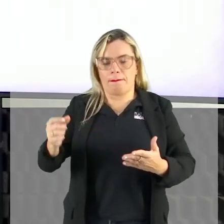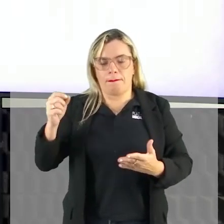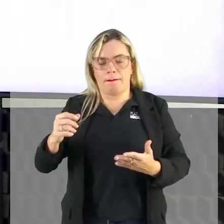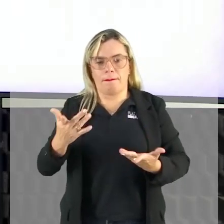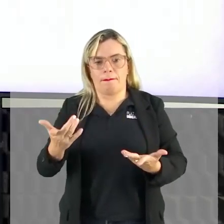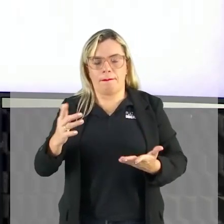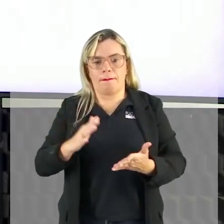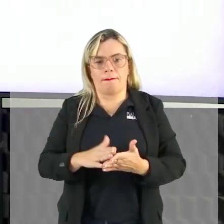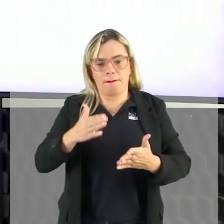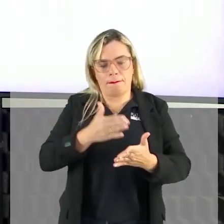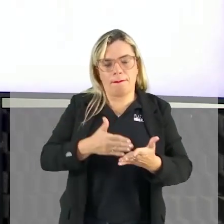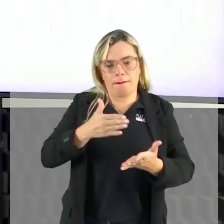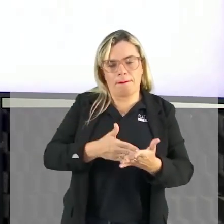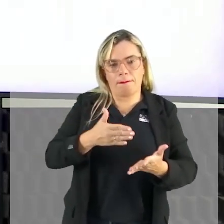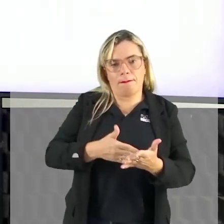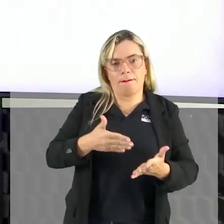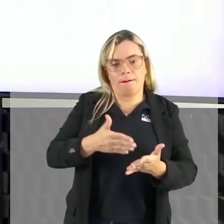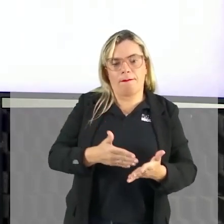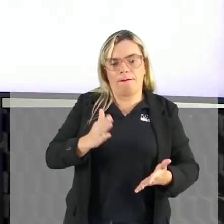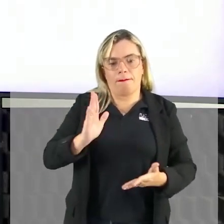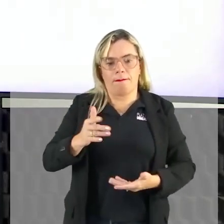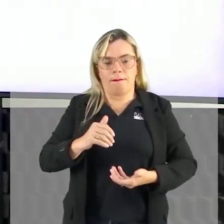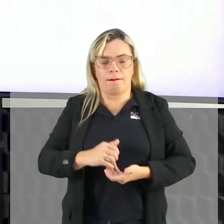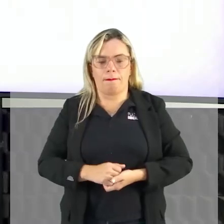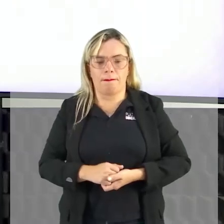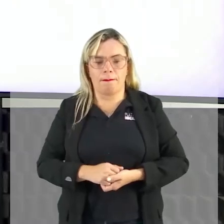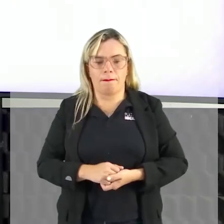Então, ele fica atrapalhando ali já na membrana.